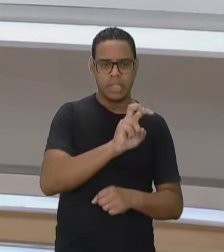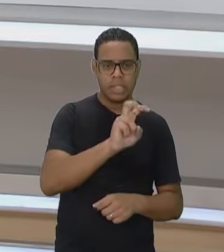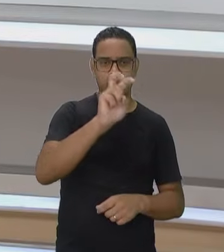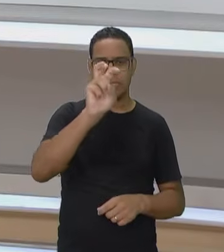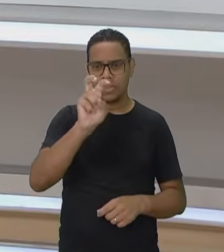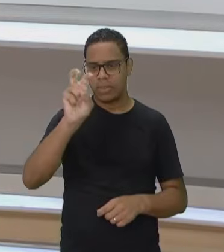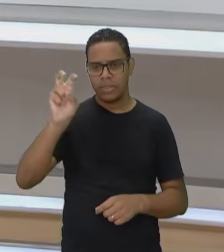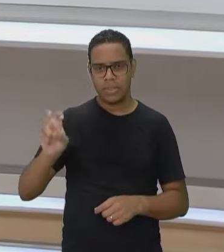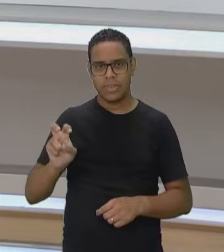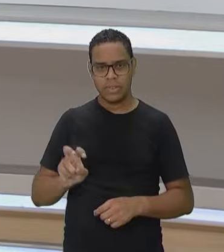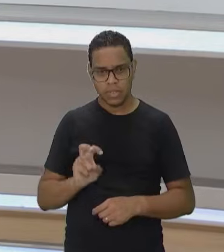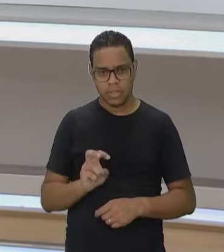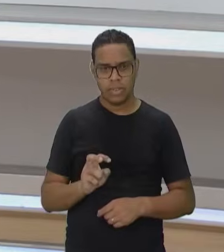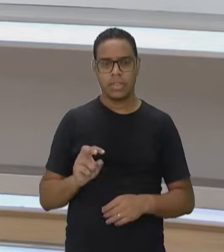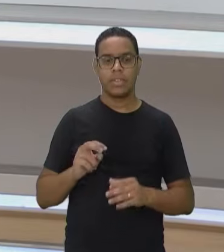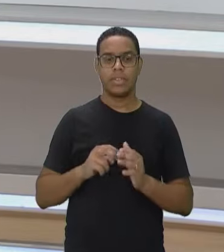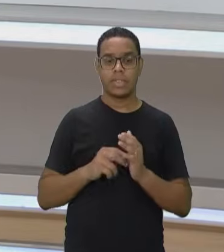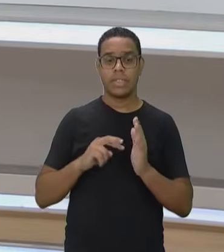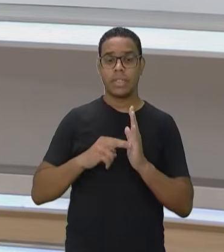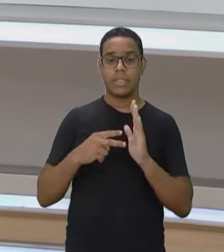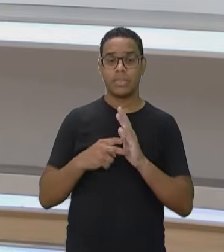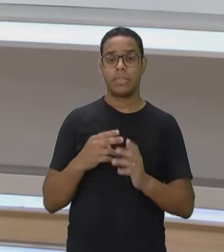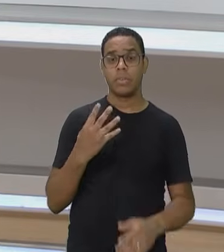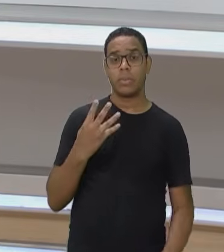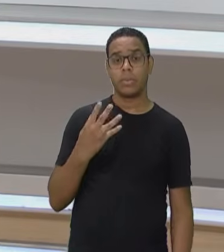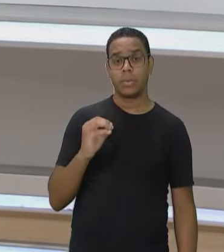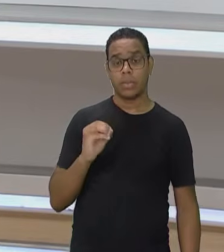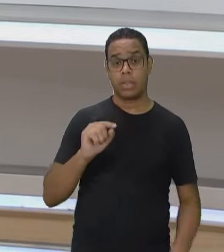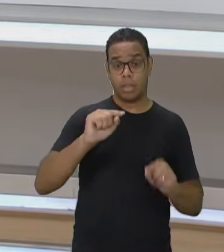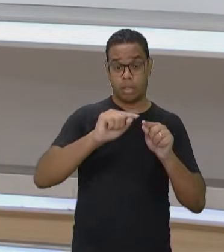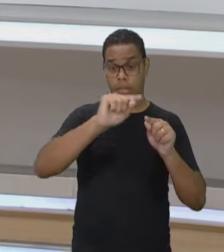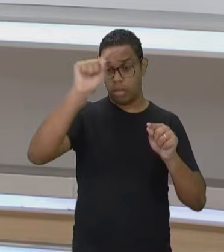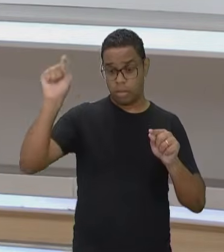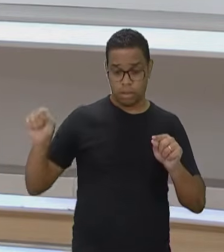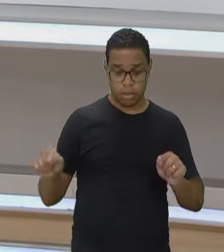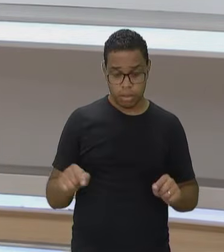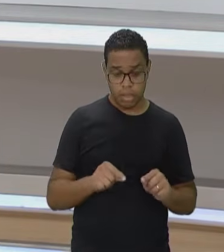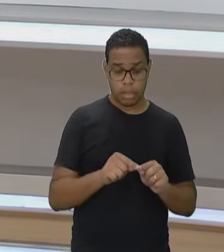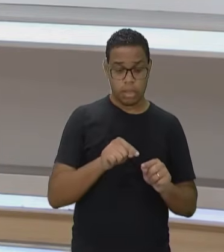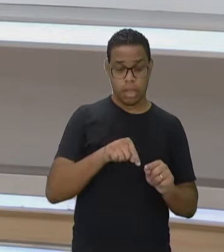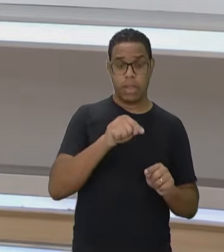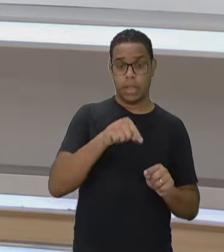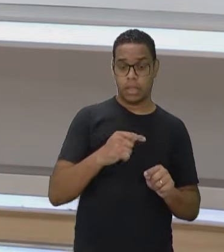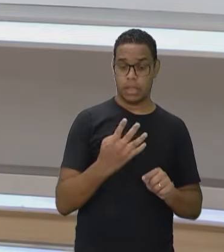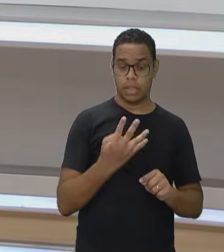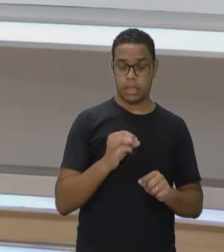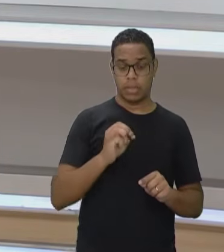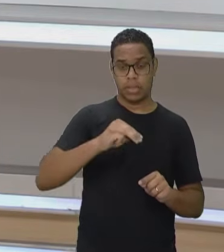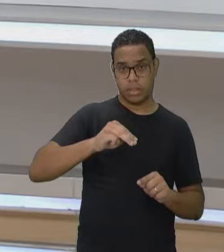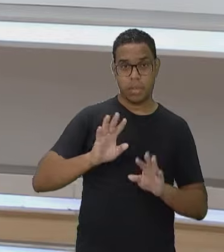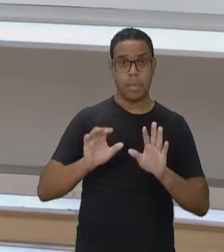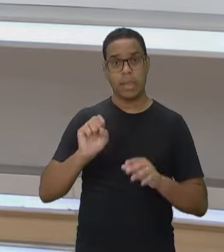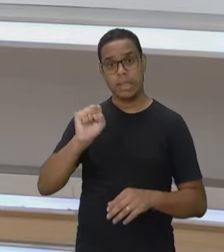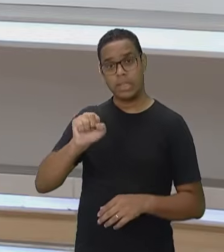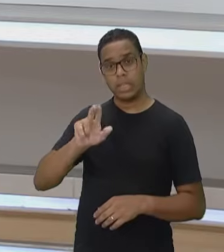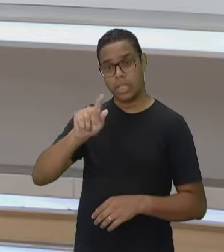5, significa 40 minutos. Só que o Sérgio levou